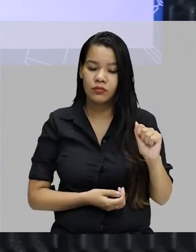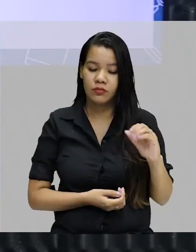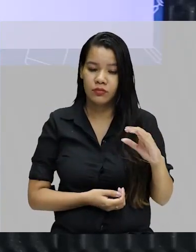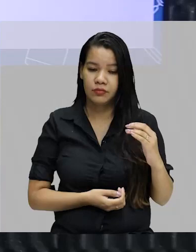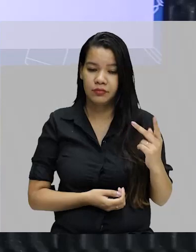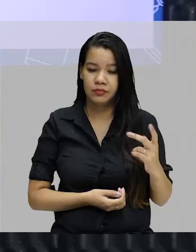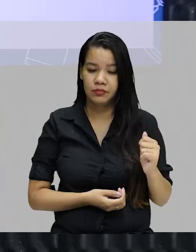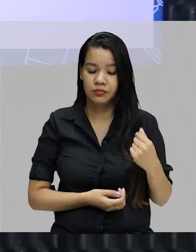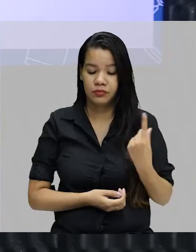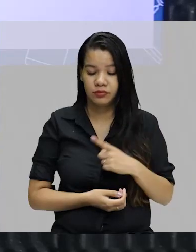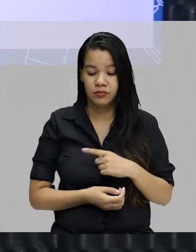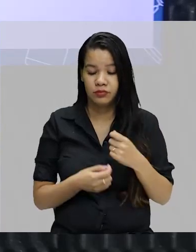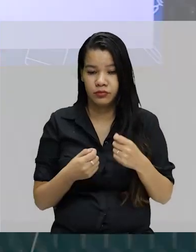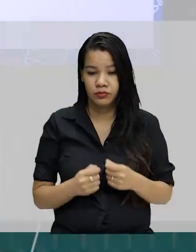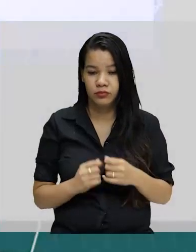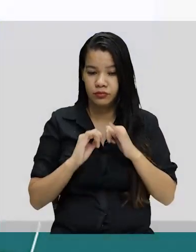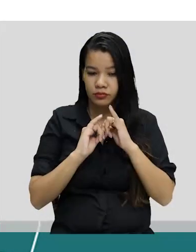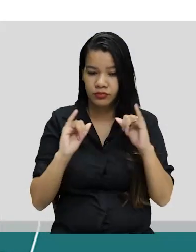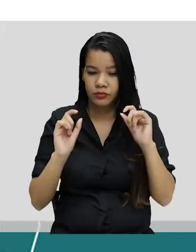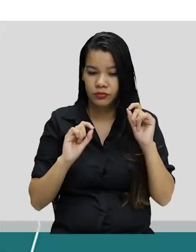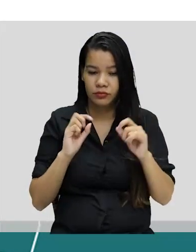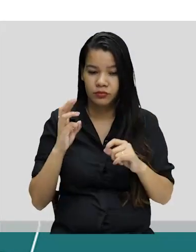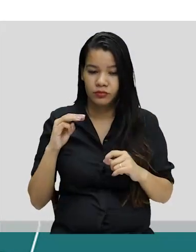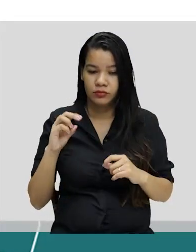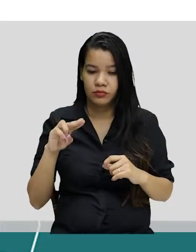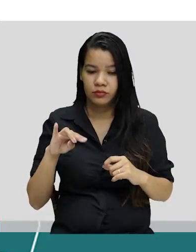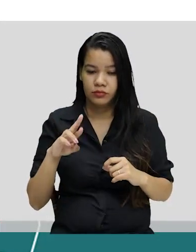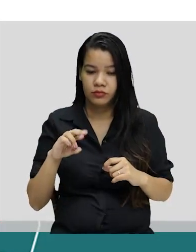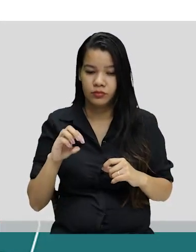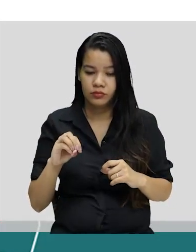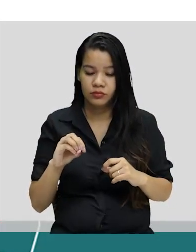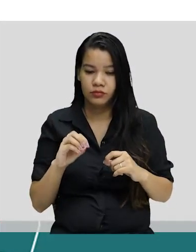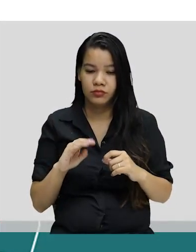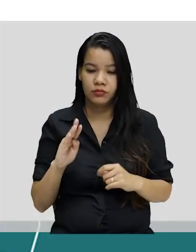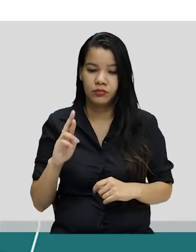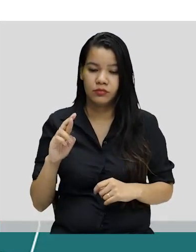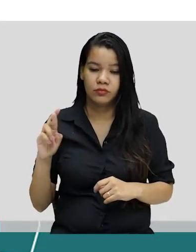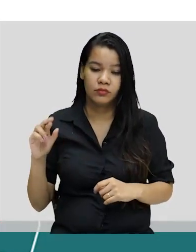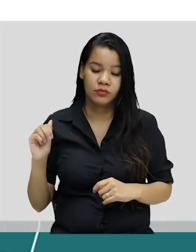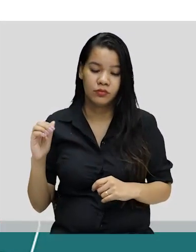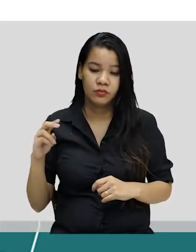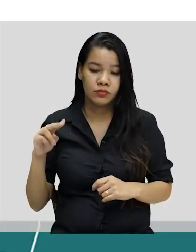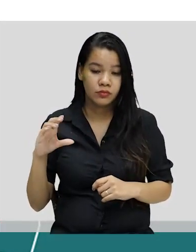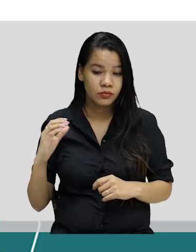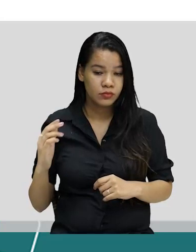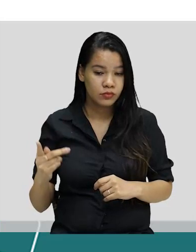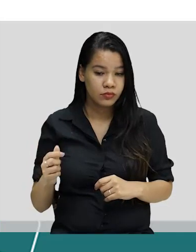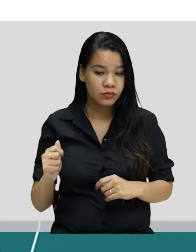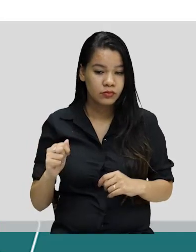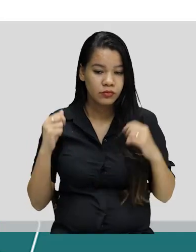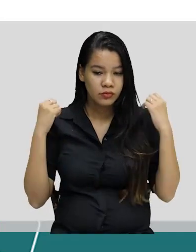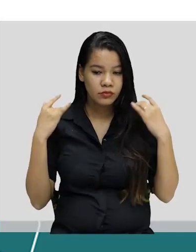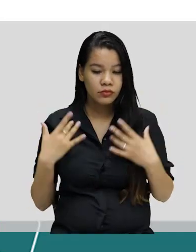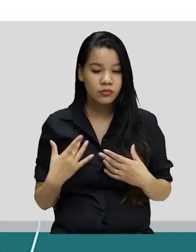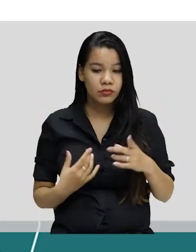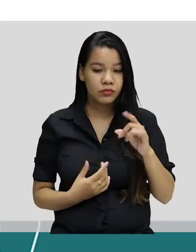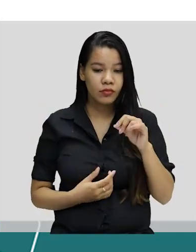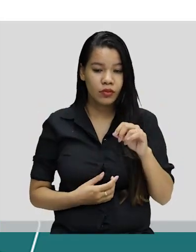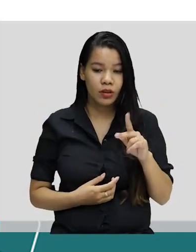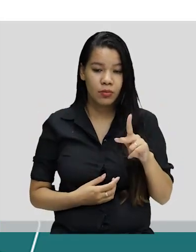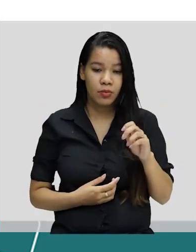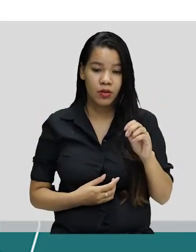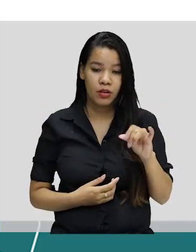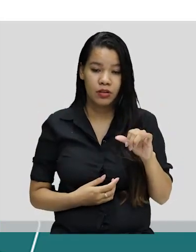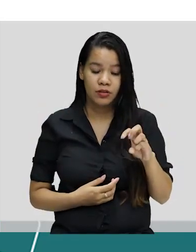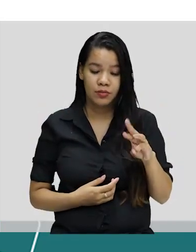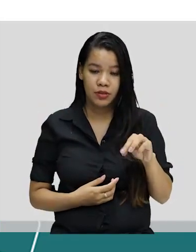Nós podemos dizer que o monômero da borracha natural, porque ele é um polímero. Então, se ele é um polímero,